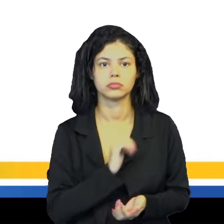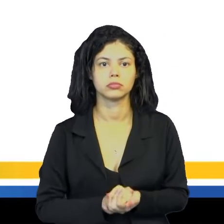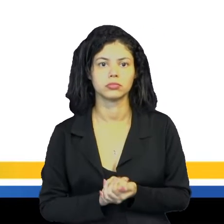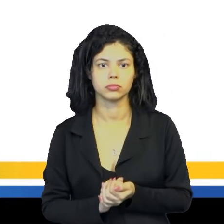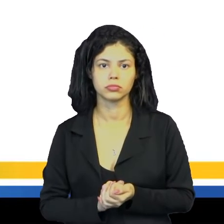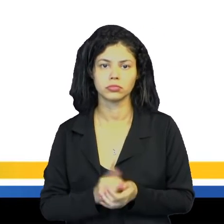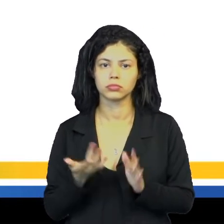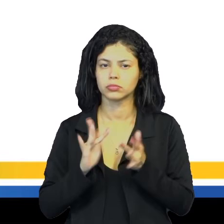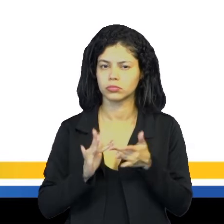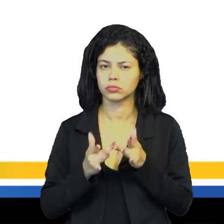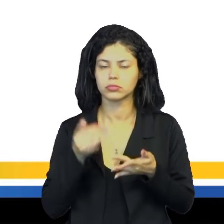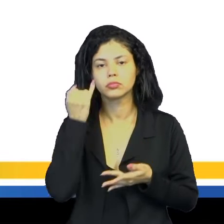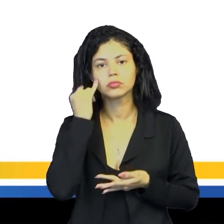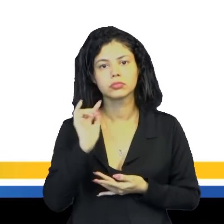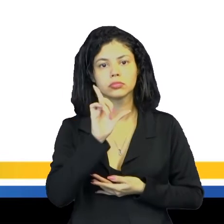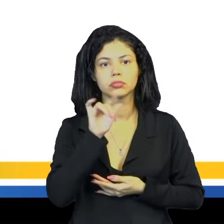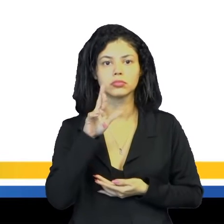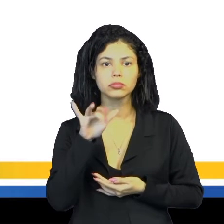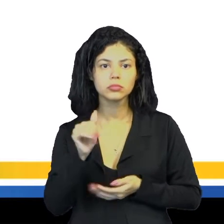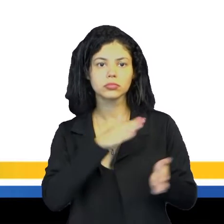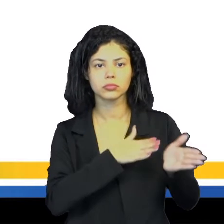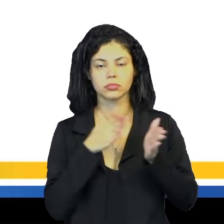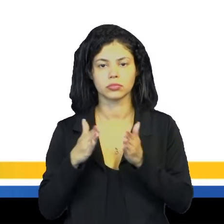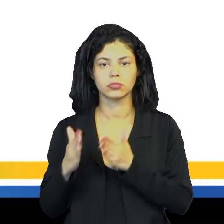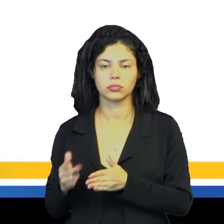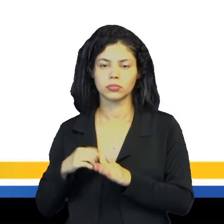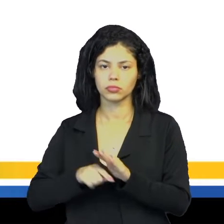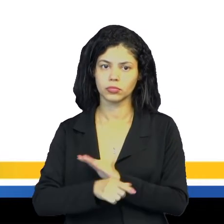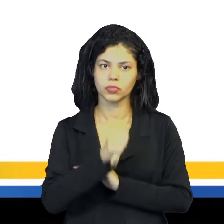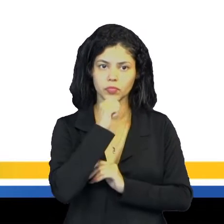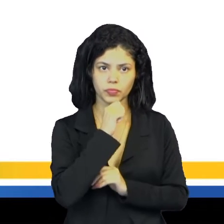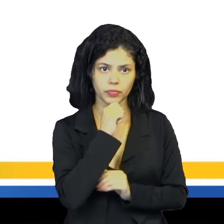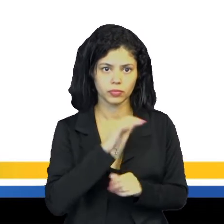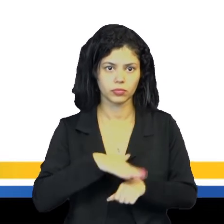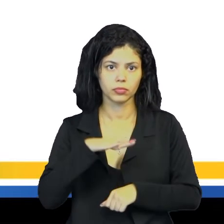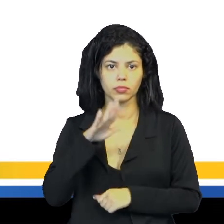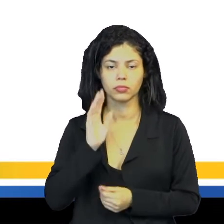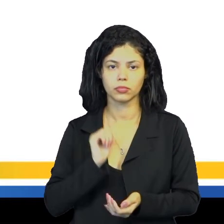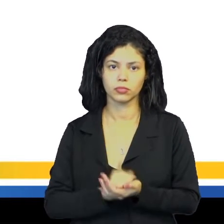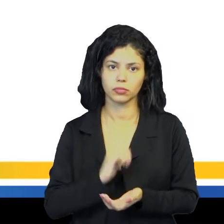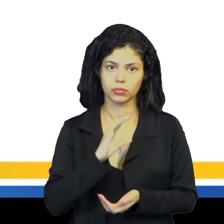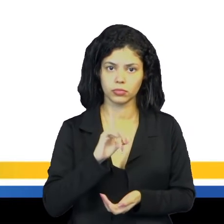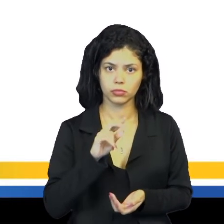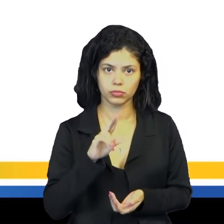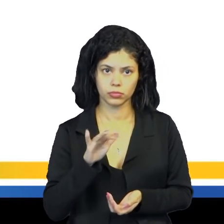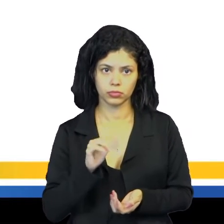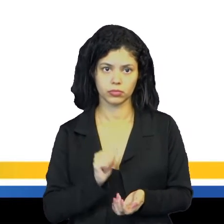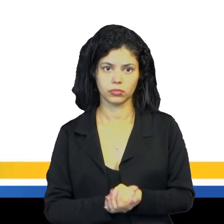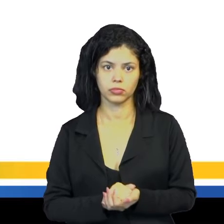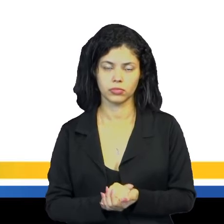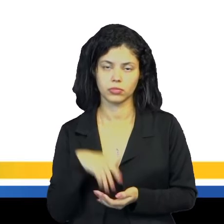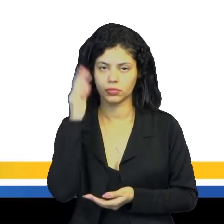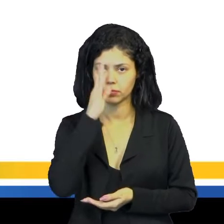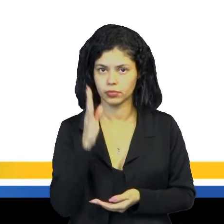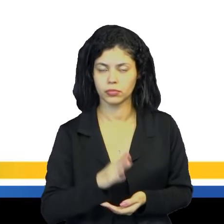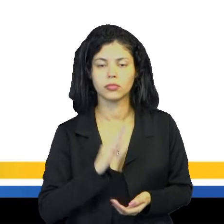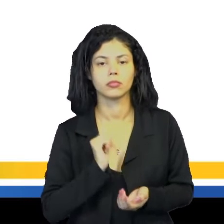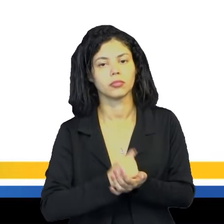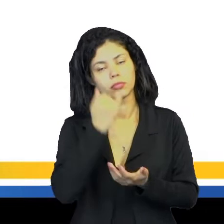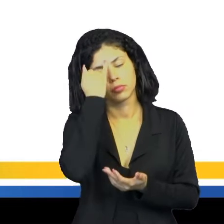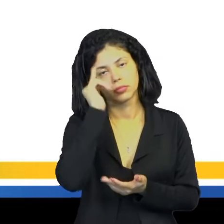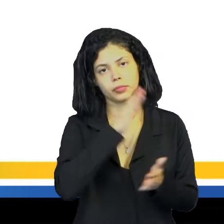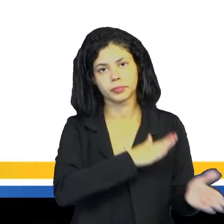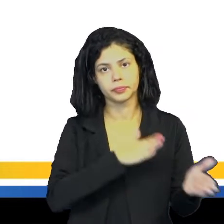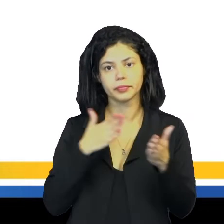também tiveram contato com as ideias iluministas e passaram a difundi-las aqui, né, na colônia brasileira. Essas